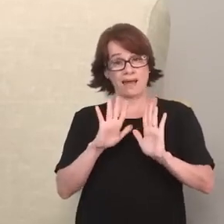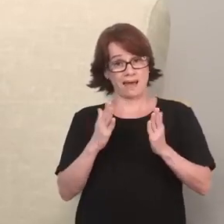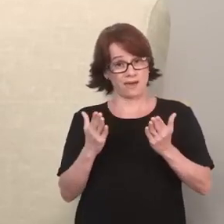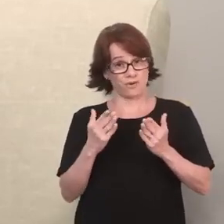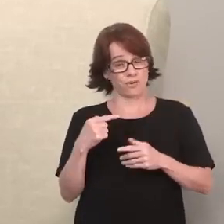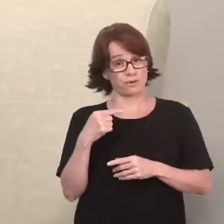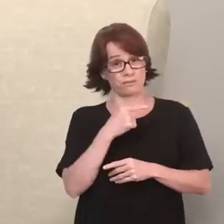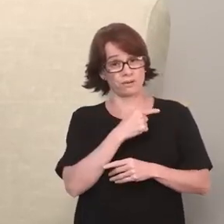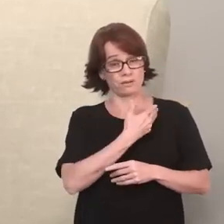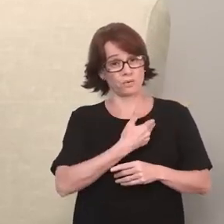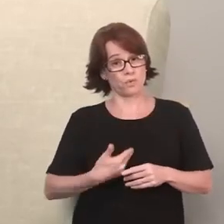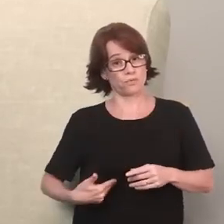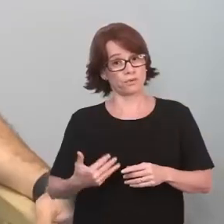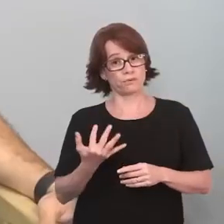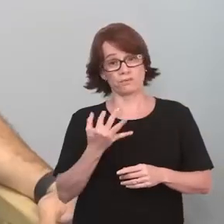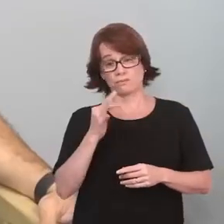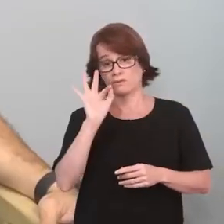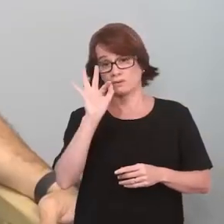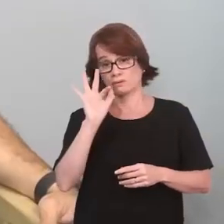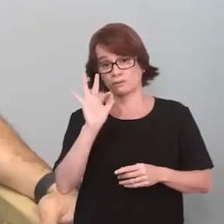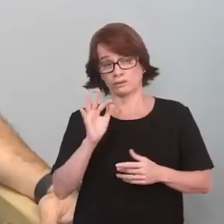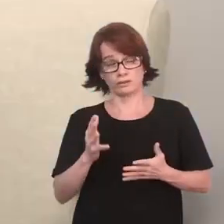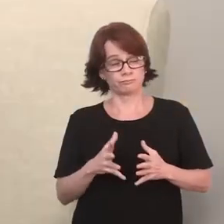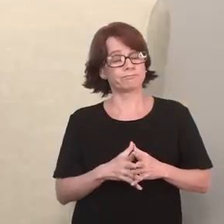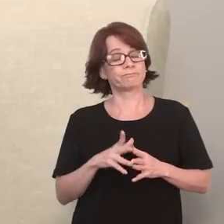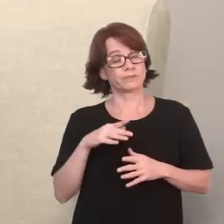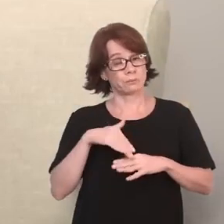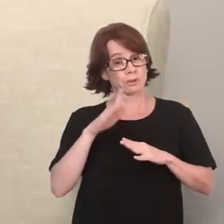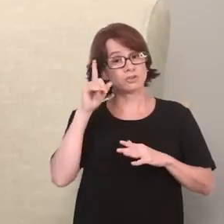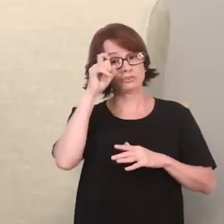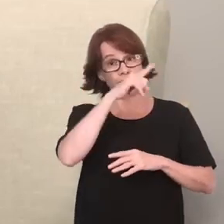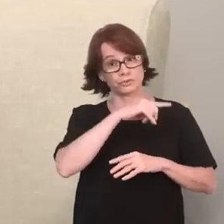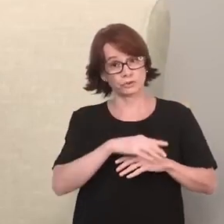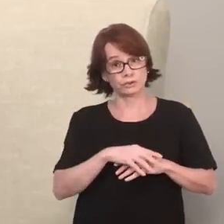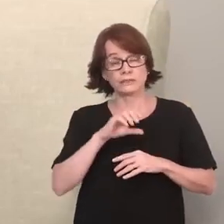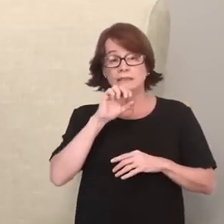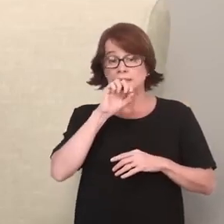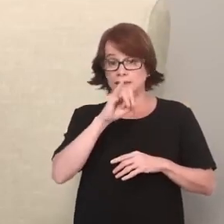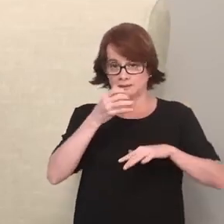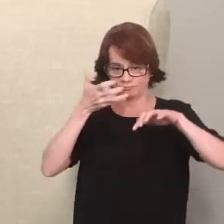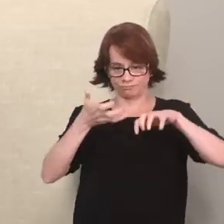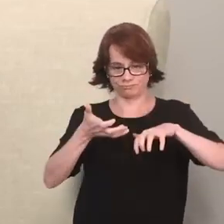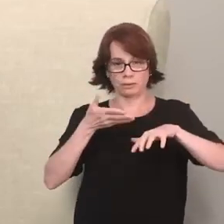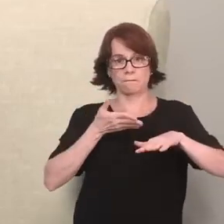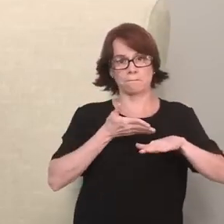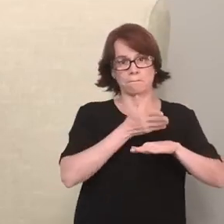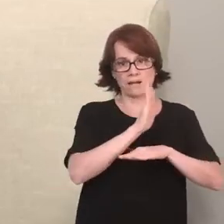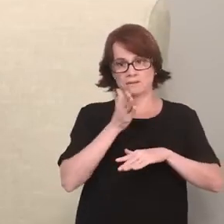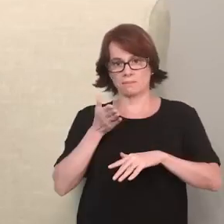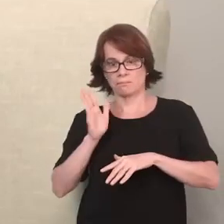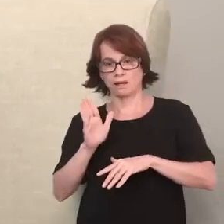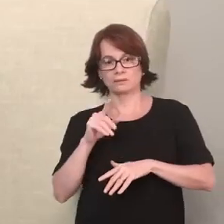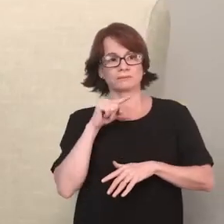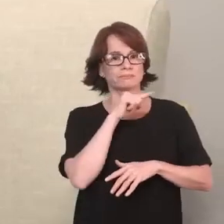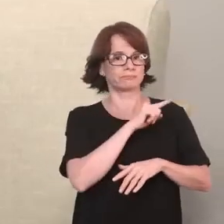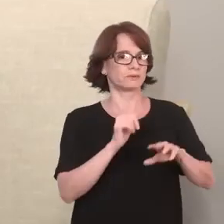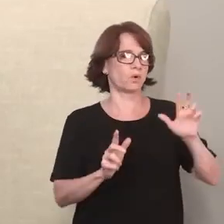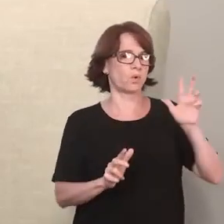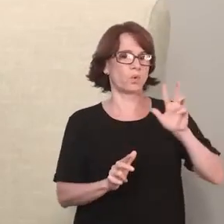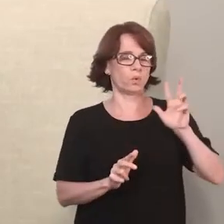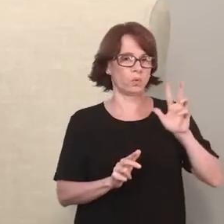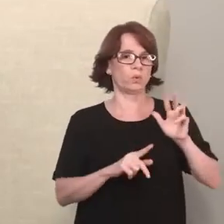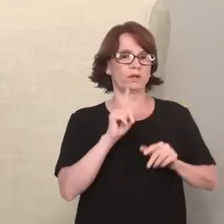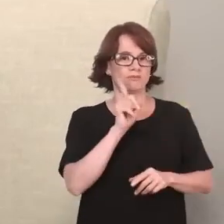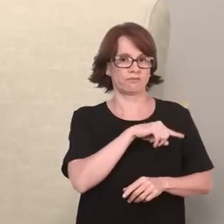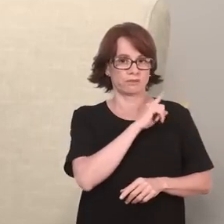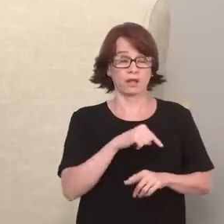mais difícil ser pautado, ser sancionado. Ainda que no Senado seja pautado e aprovado, a gente sabe que o Lula vai